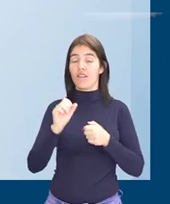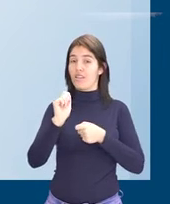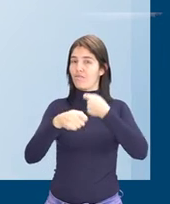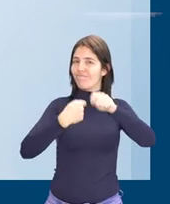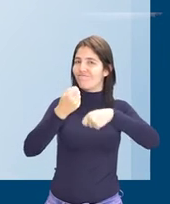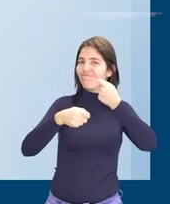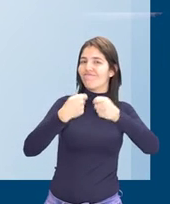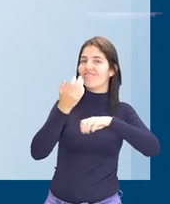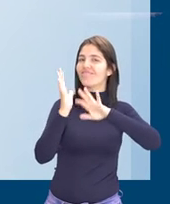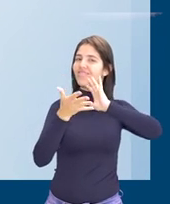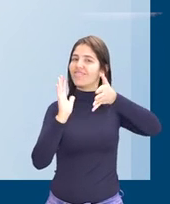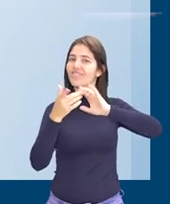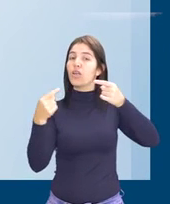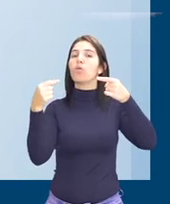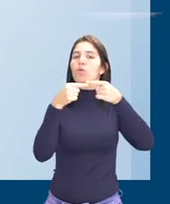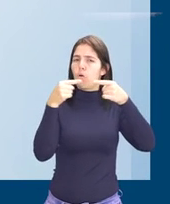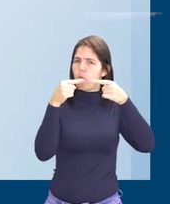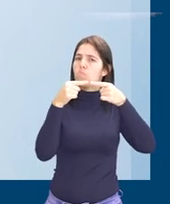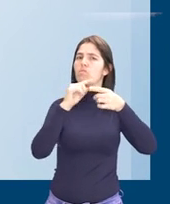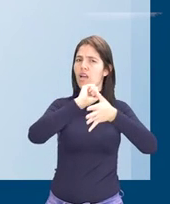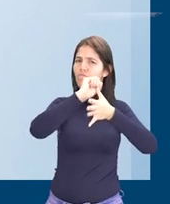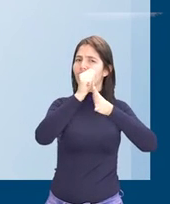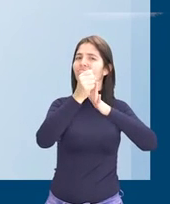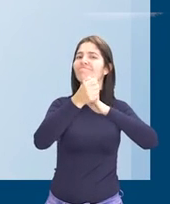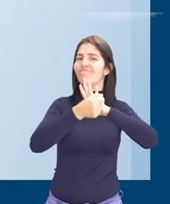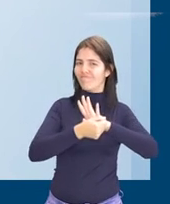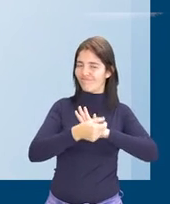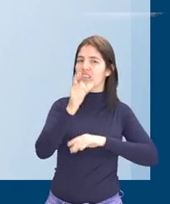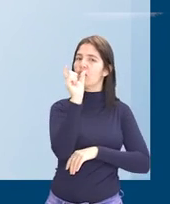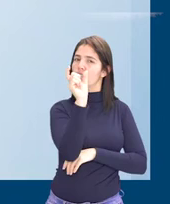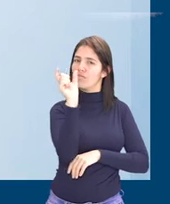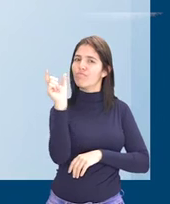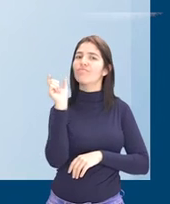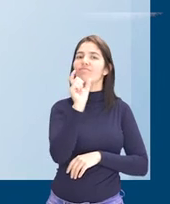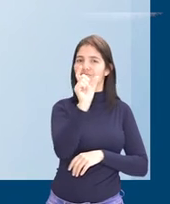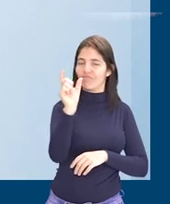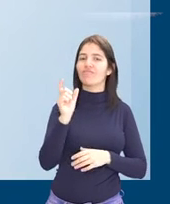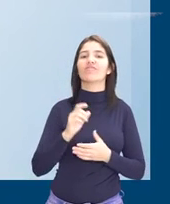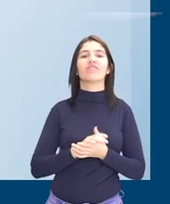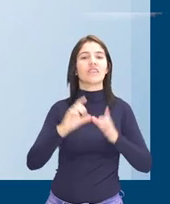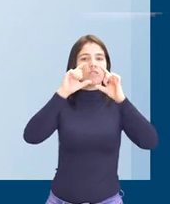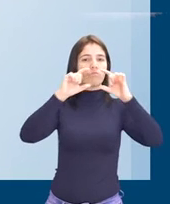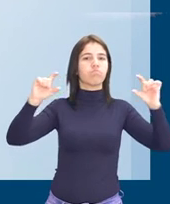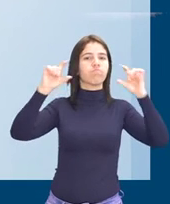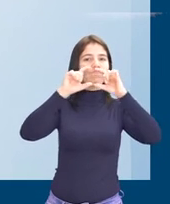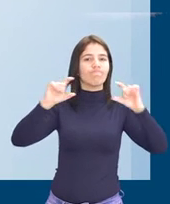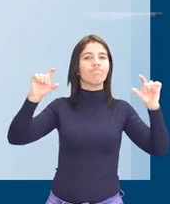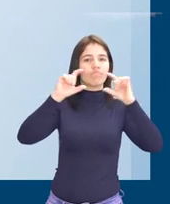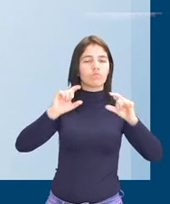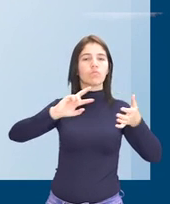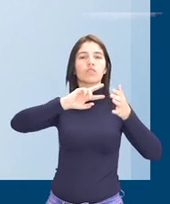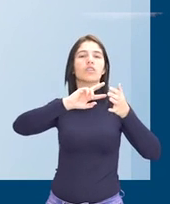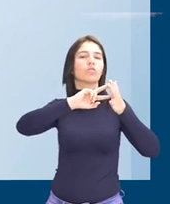as mãos é, portanto, combinar estes elementos, que foram as palavras, e estas formam as frases em